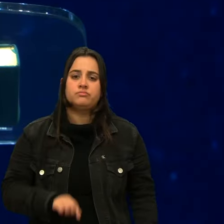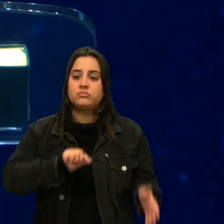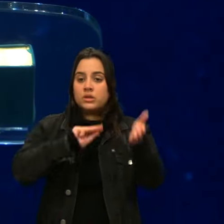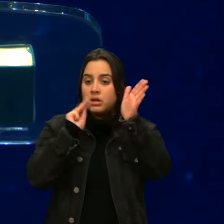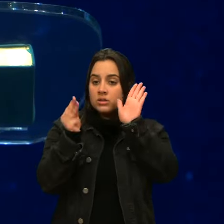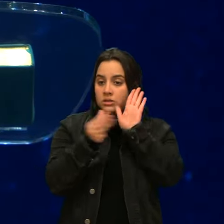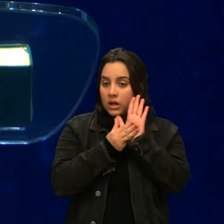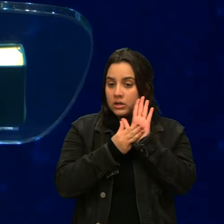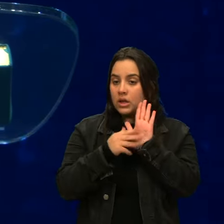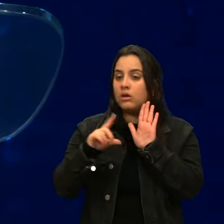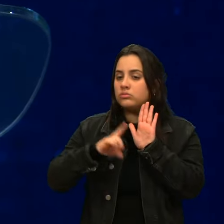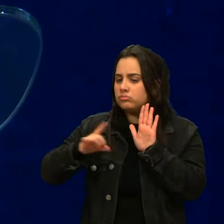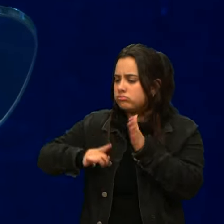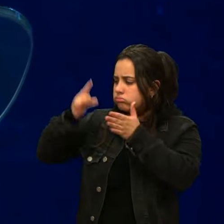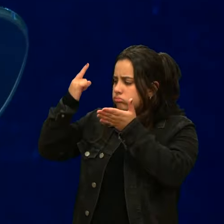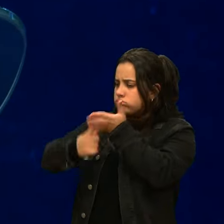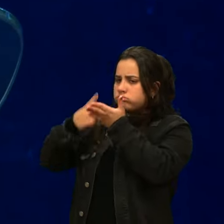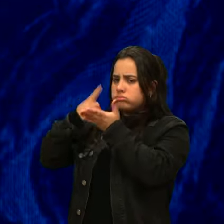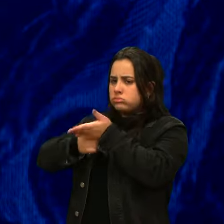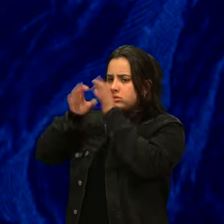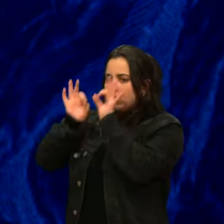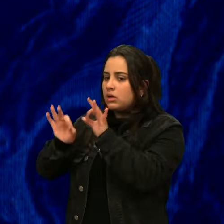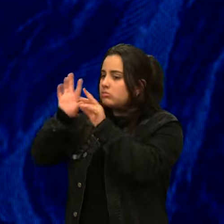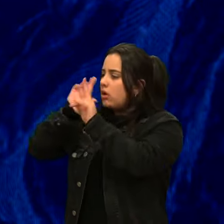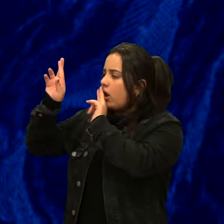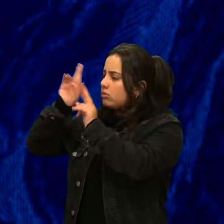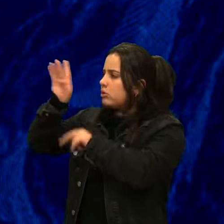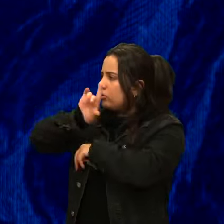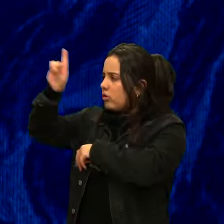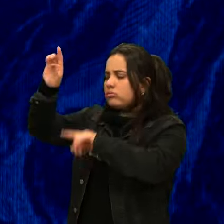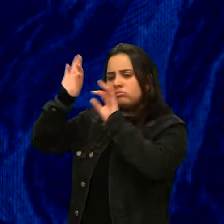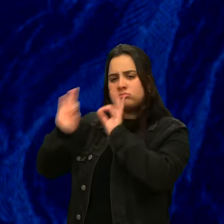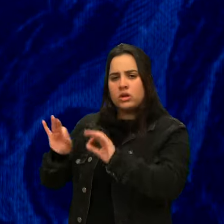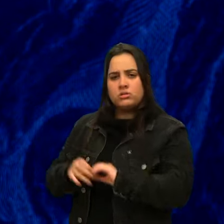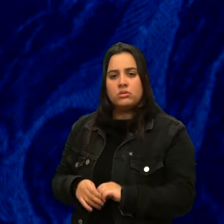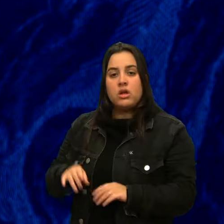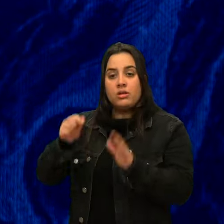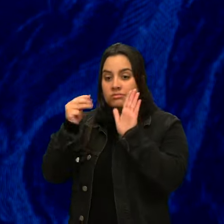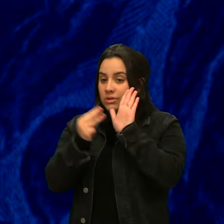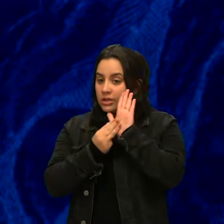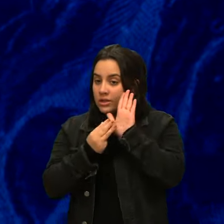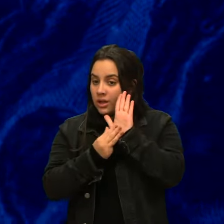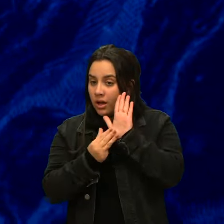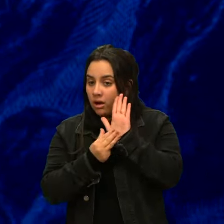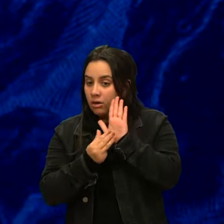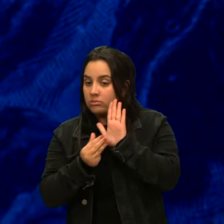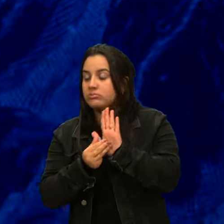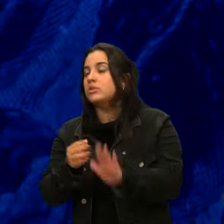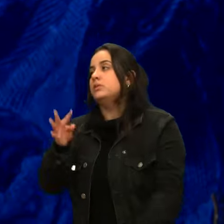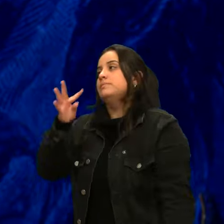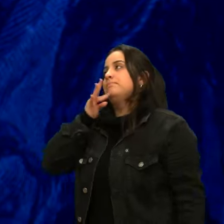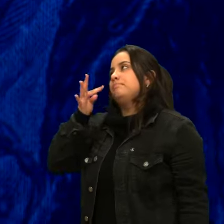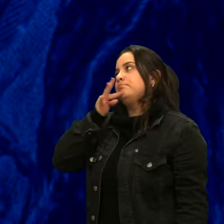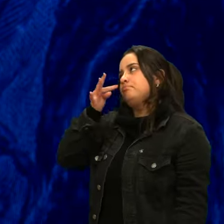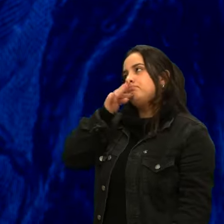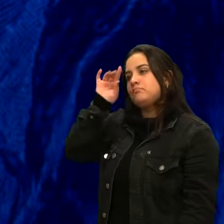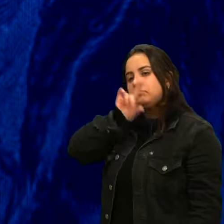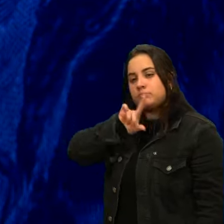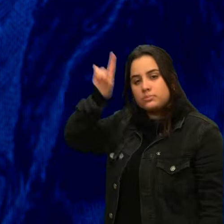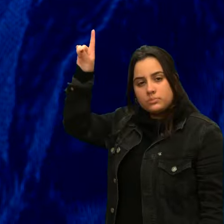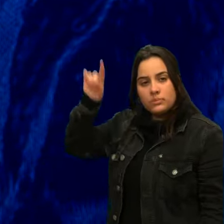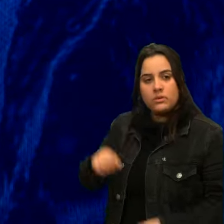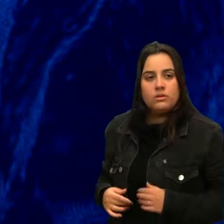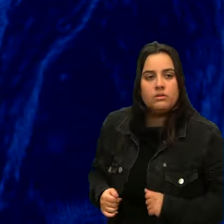um relacionamento com Deus. Daniel conhecia a Deus. E é muito interessante a gente pensar